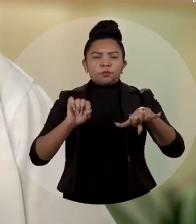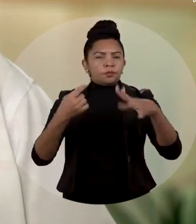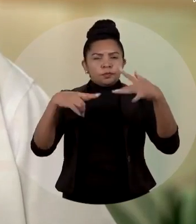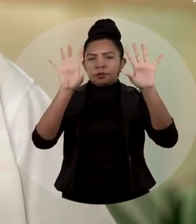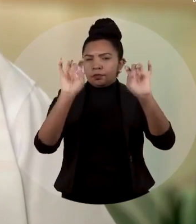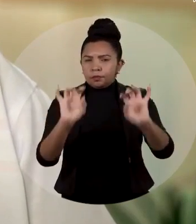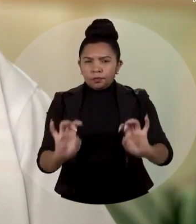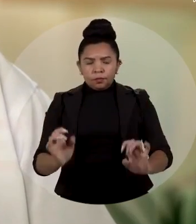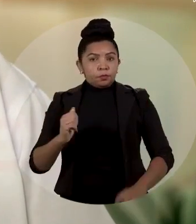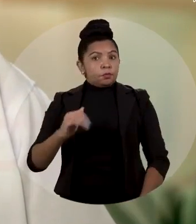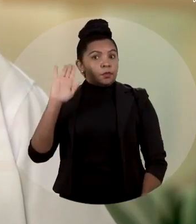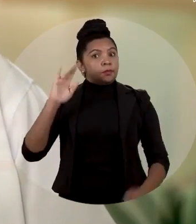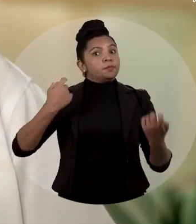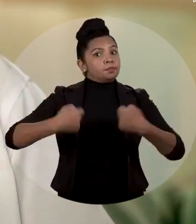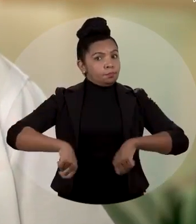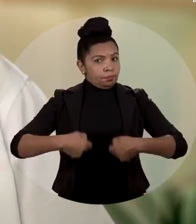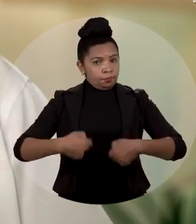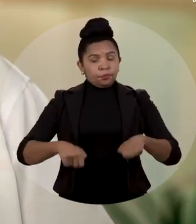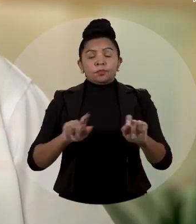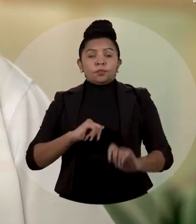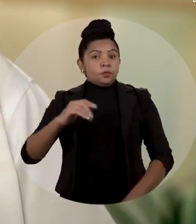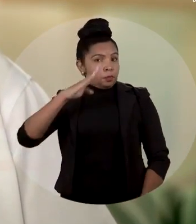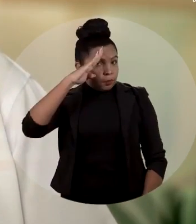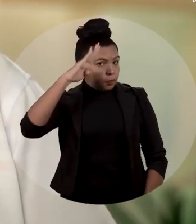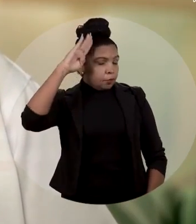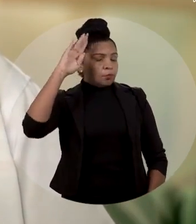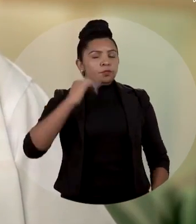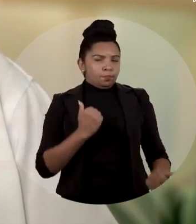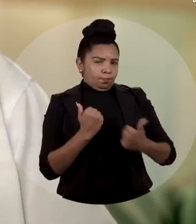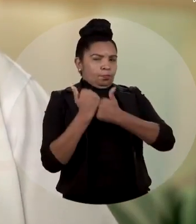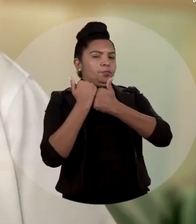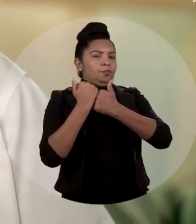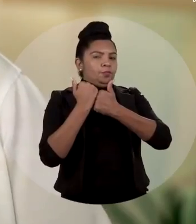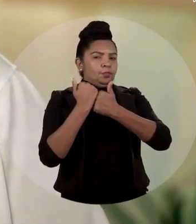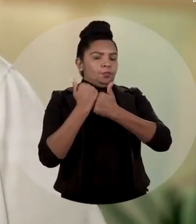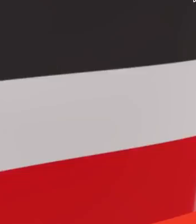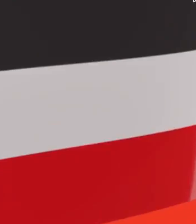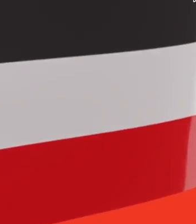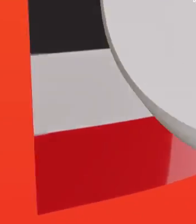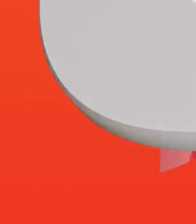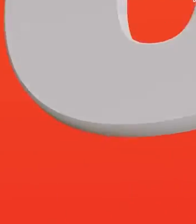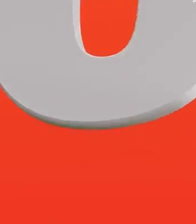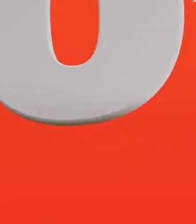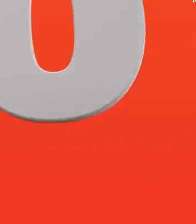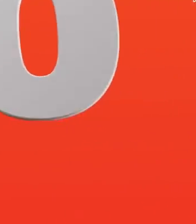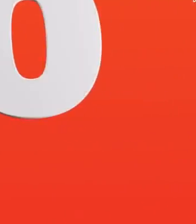atenção especial aos que mais precisam, Brandão tem o meu apoio.